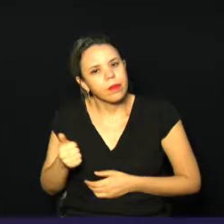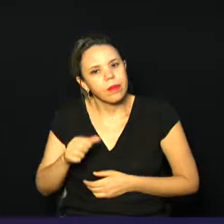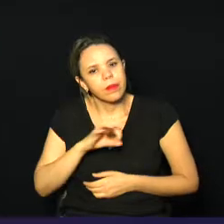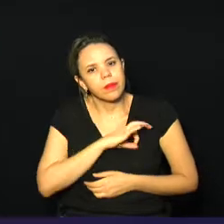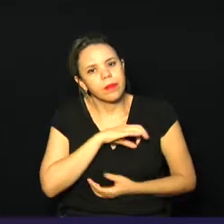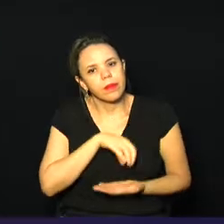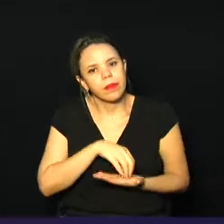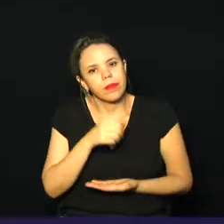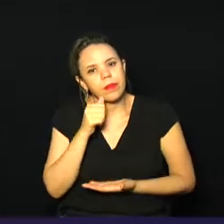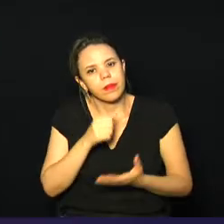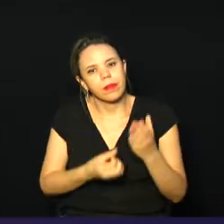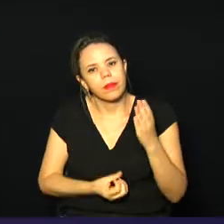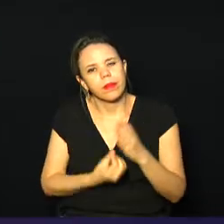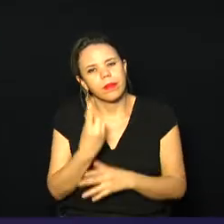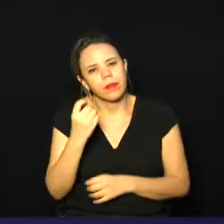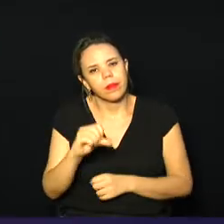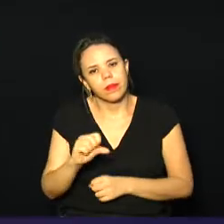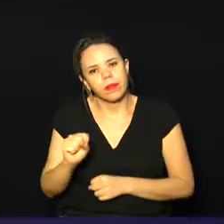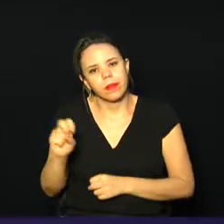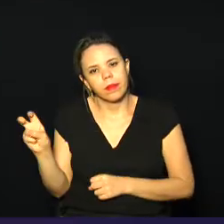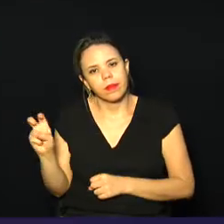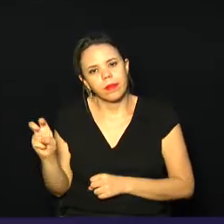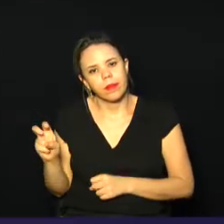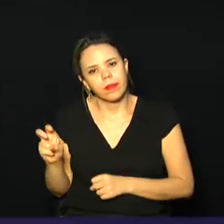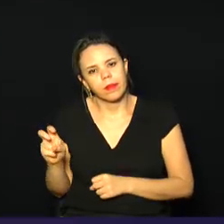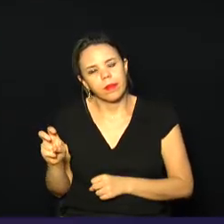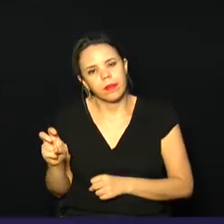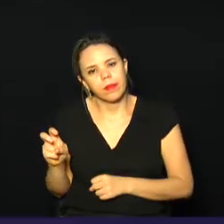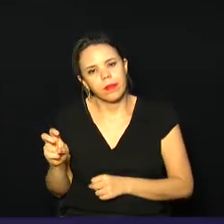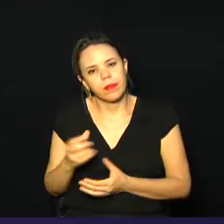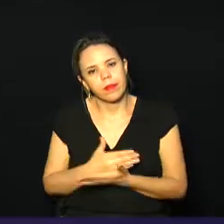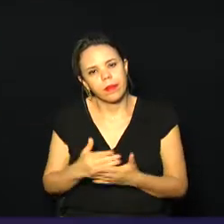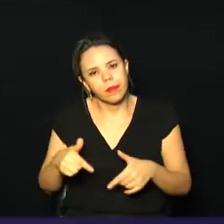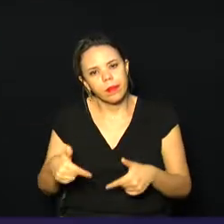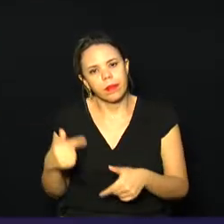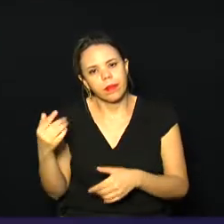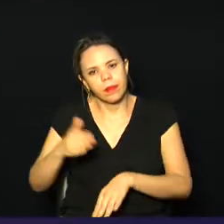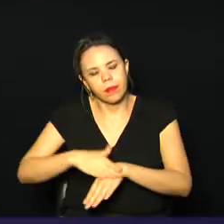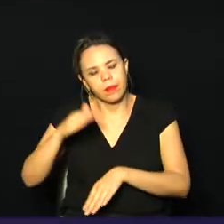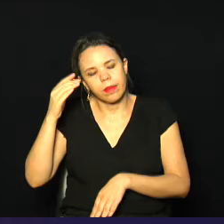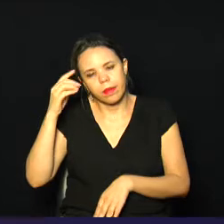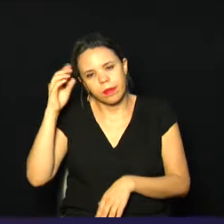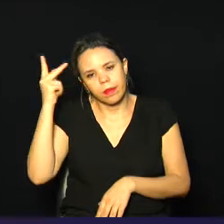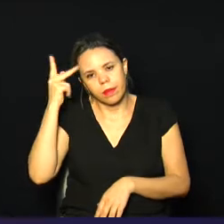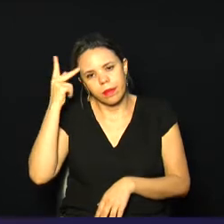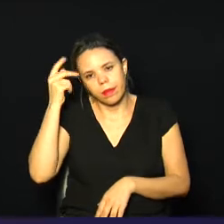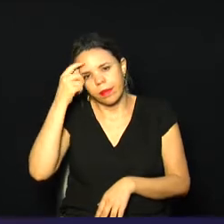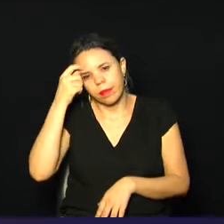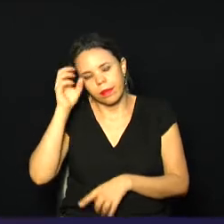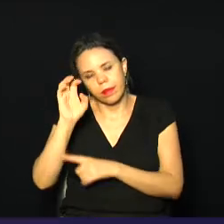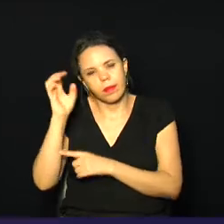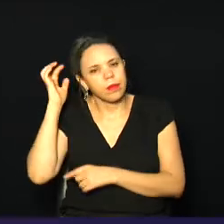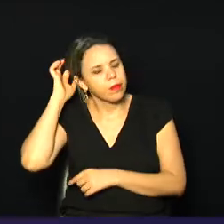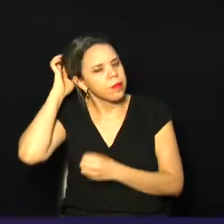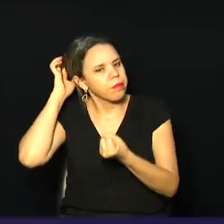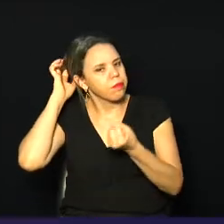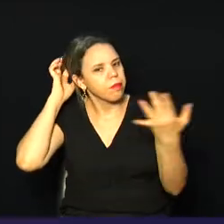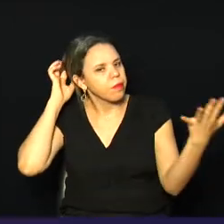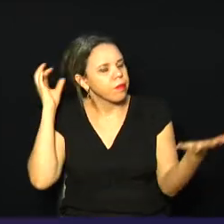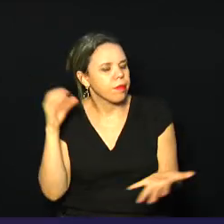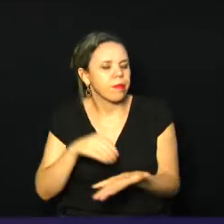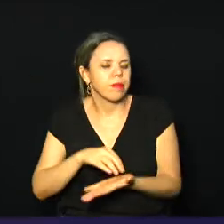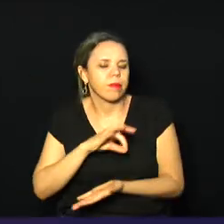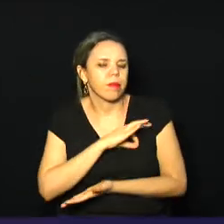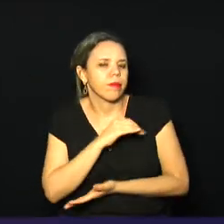Defesa da Mulher foi criada em 1985, né? Foi iniciativa pioneira aqui no estado de São Paulo. Hoje há inúmeras delegacias da Defesa